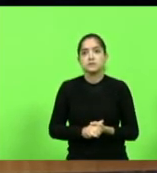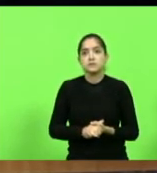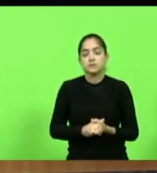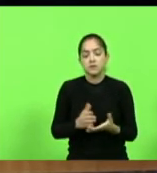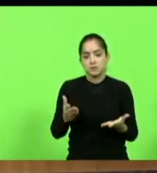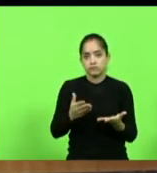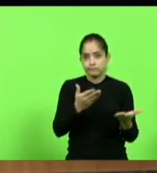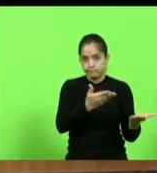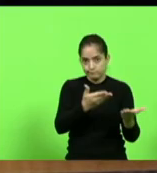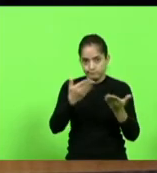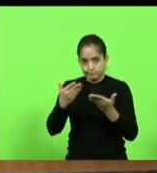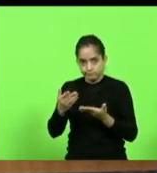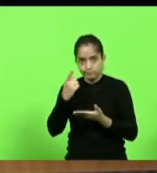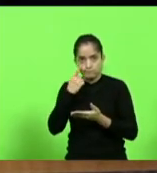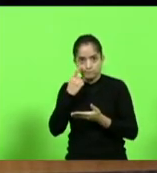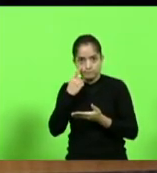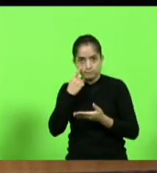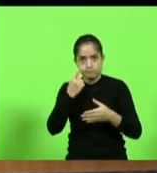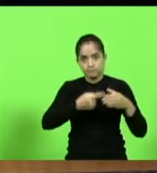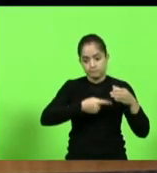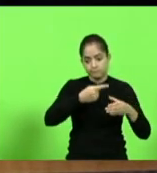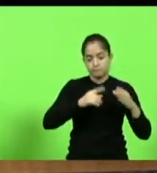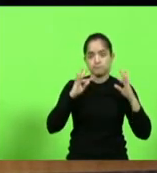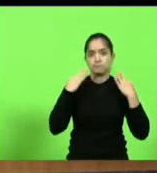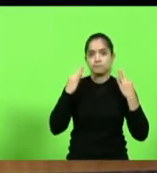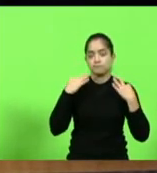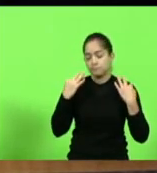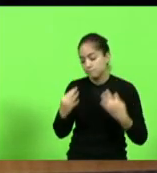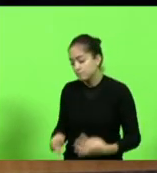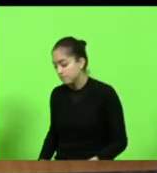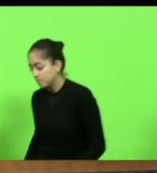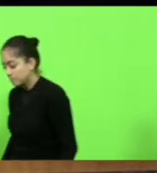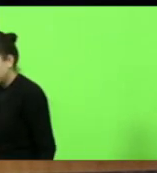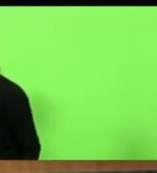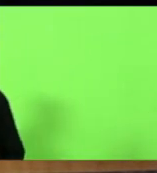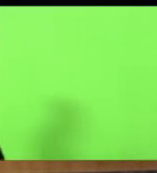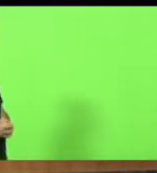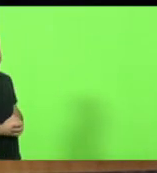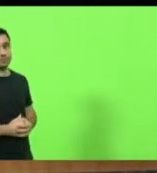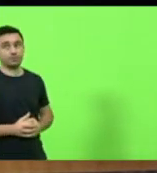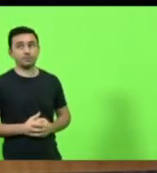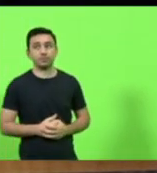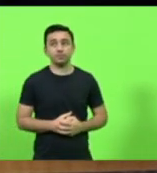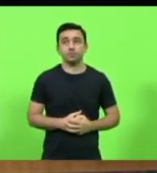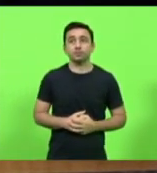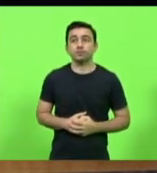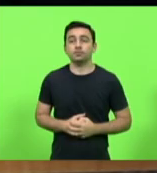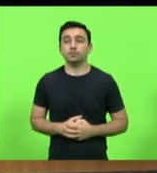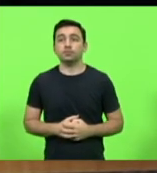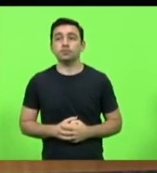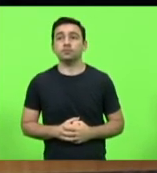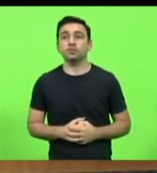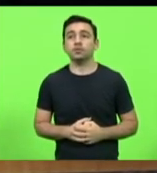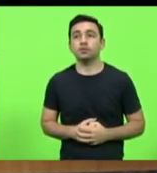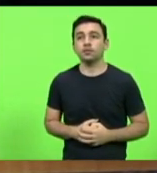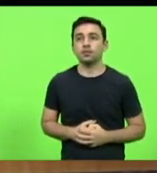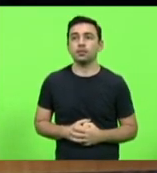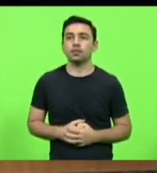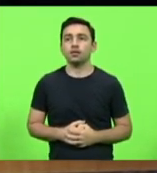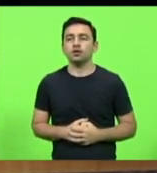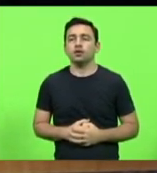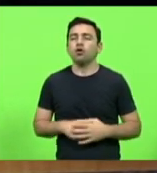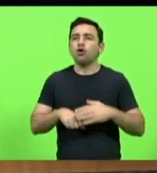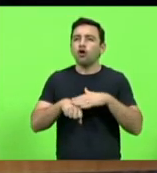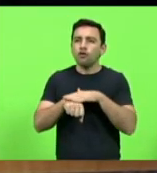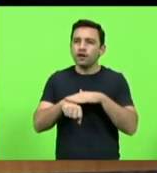a acompanhar a Comissão de Turismo e Meio Ambiente na próxima semana para conversar com o presidente da Santur, o Mané